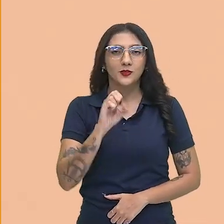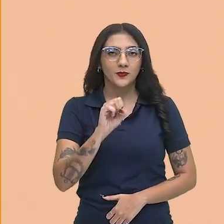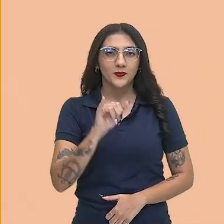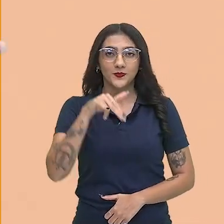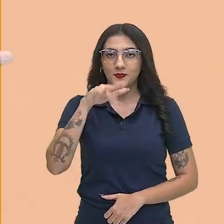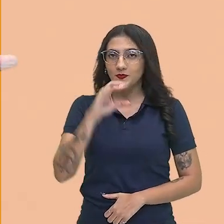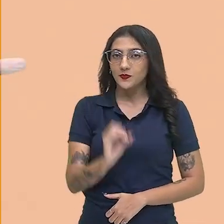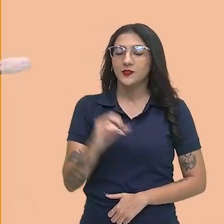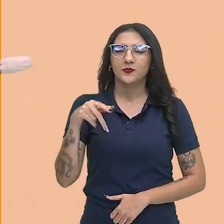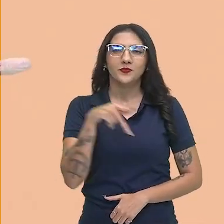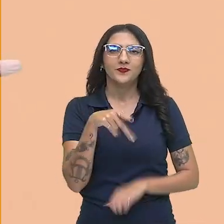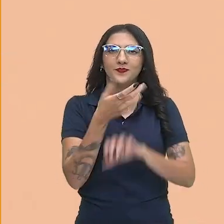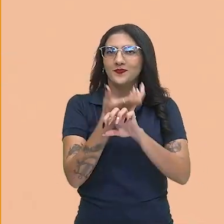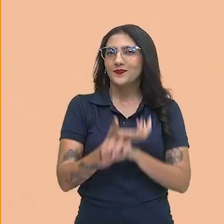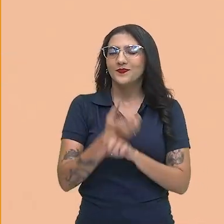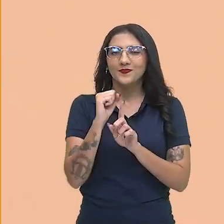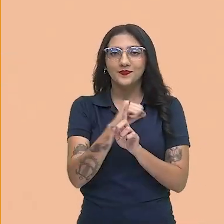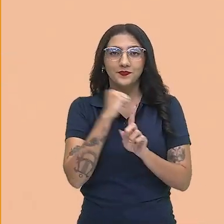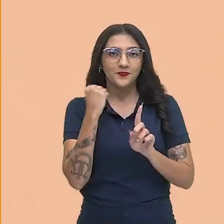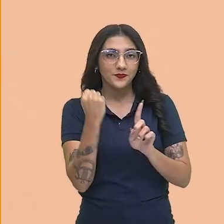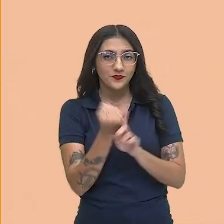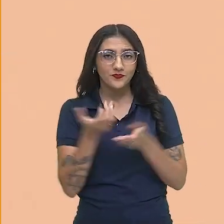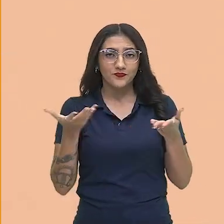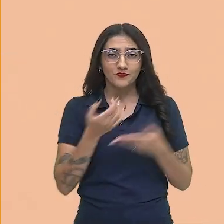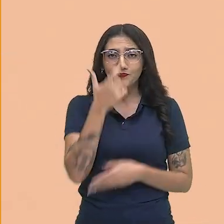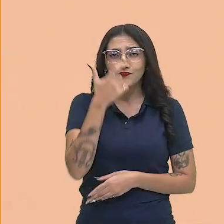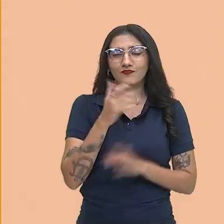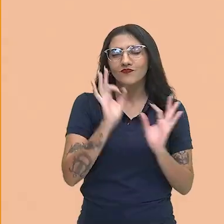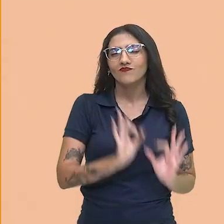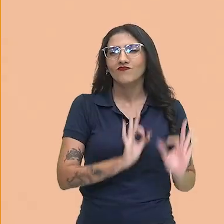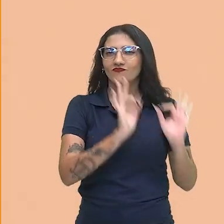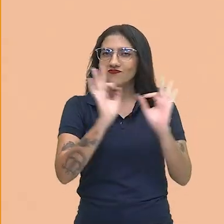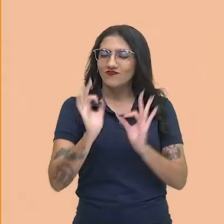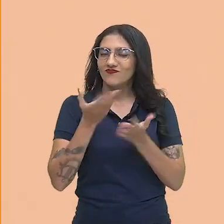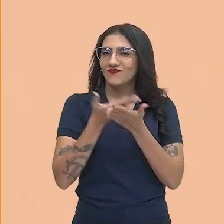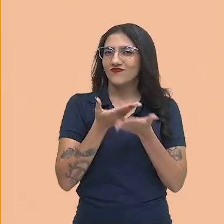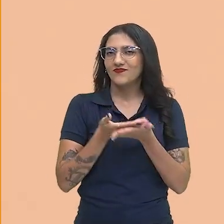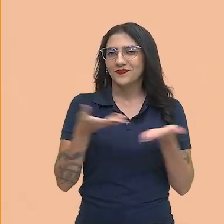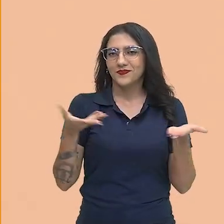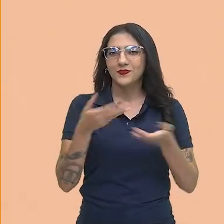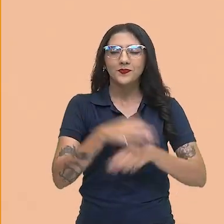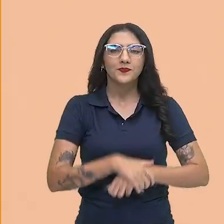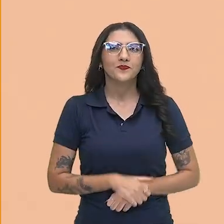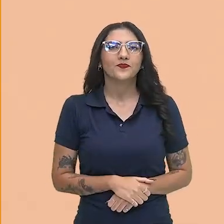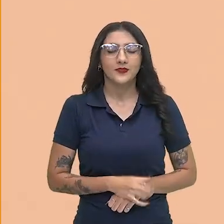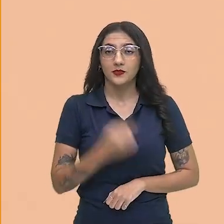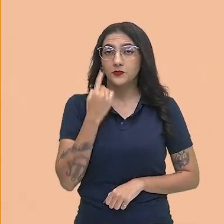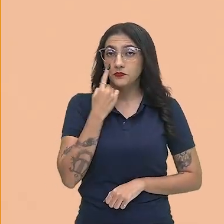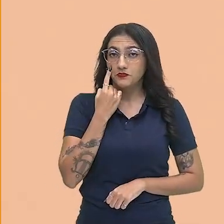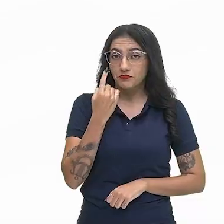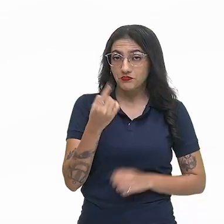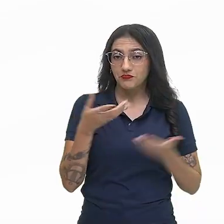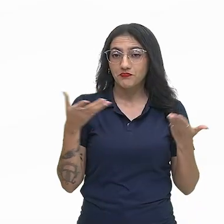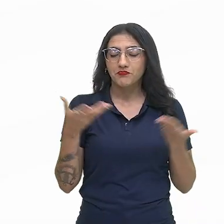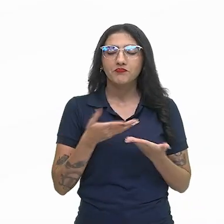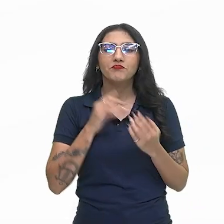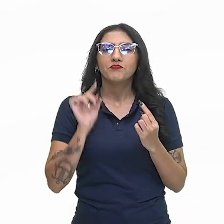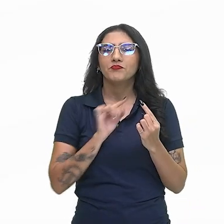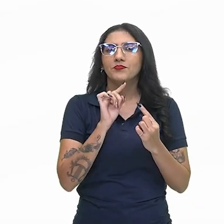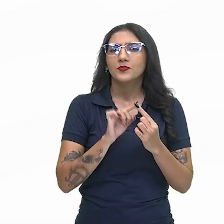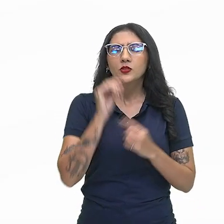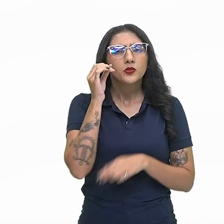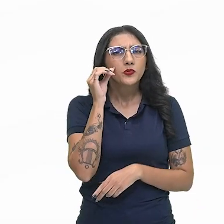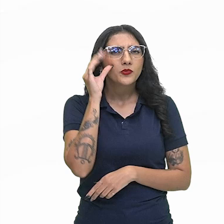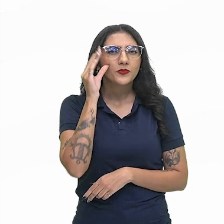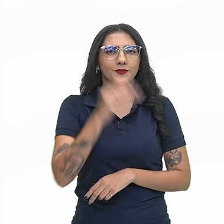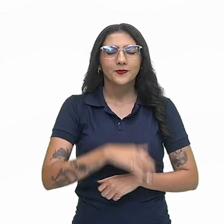Malagueta, do componente de Sociologia, e vou estar com vocês nesta aula de Sociologia. Vamos, então, para o nosso objeto